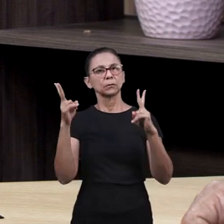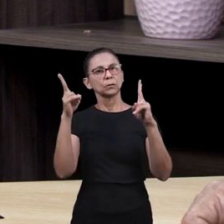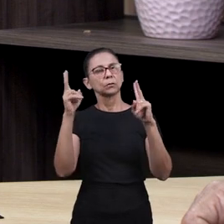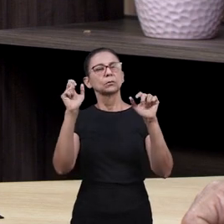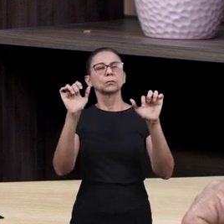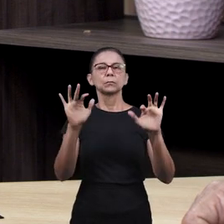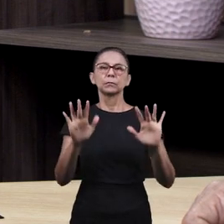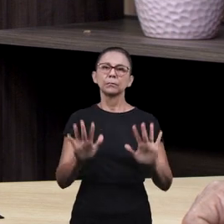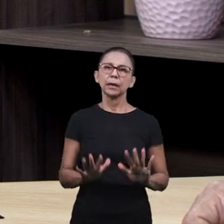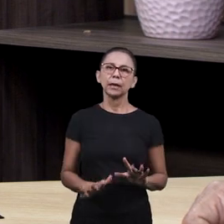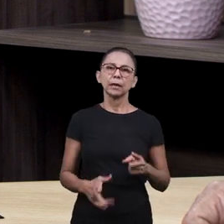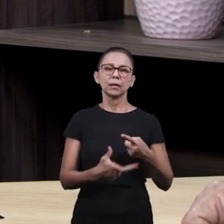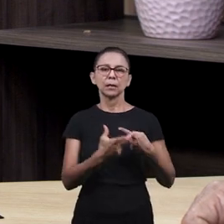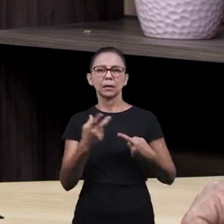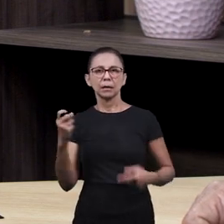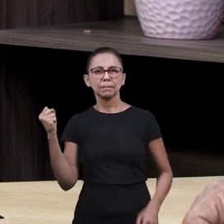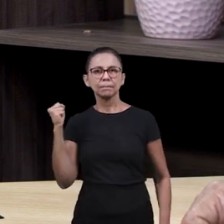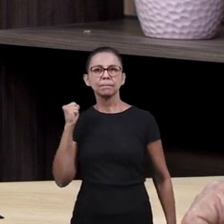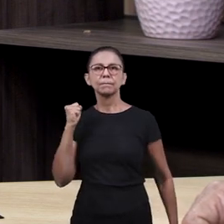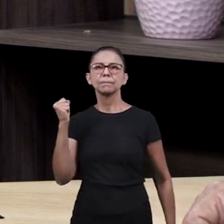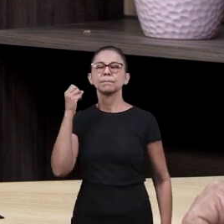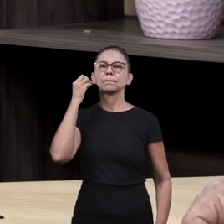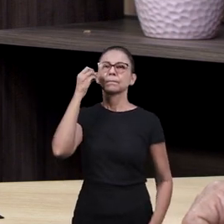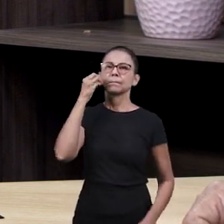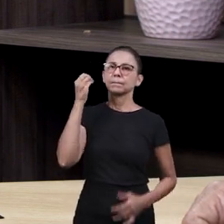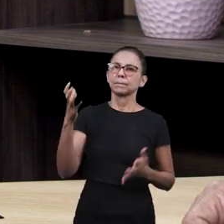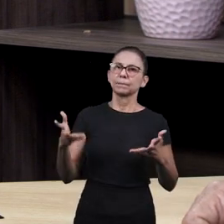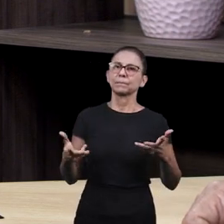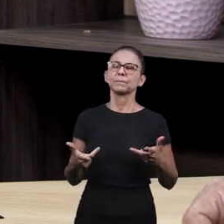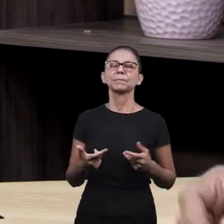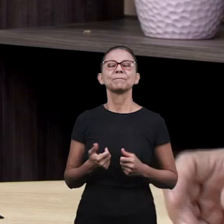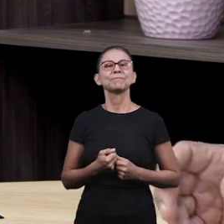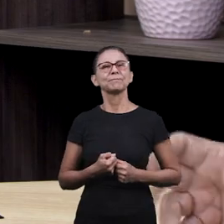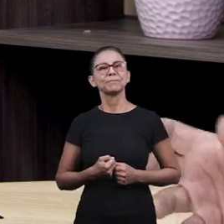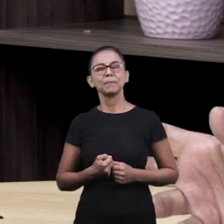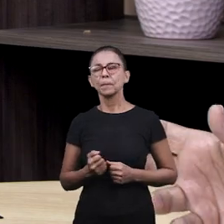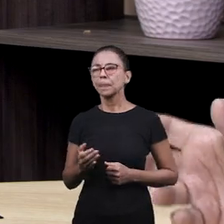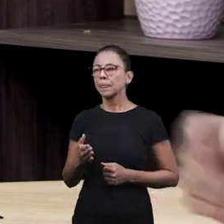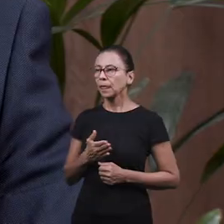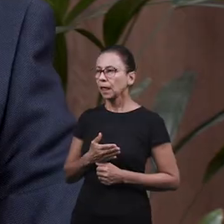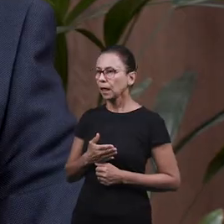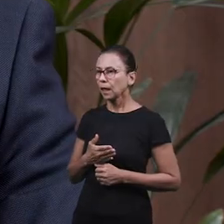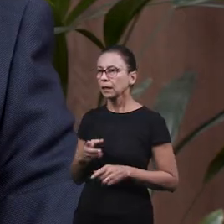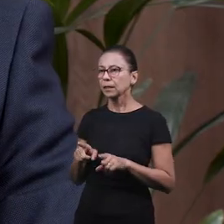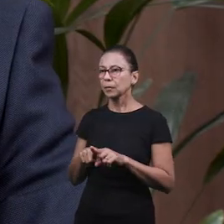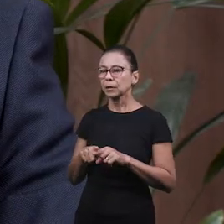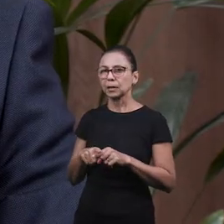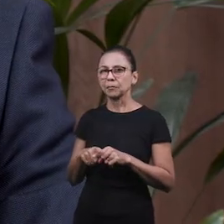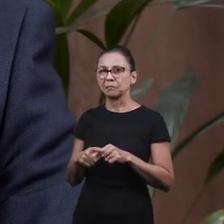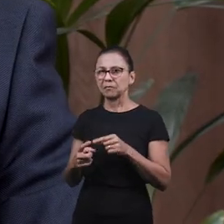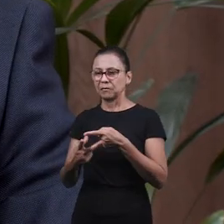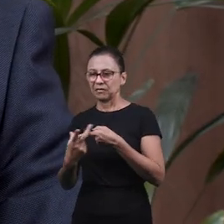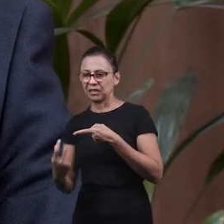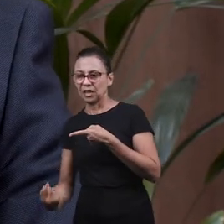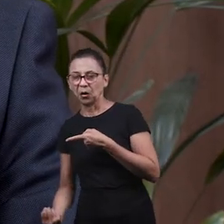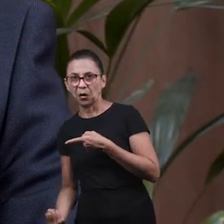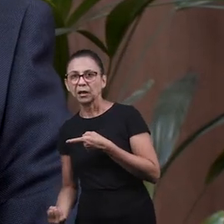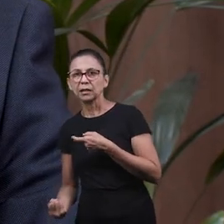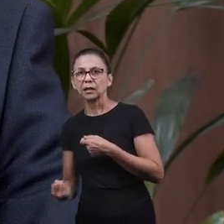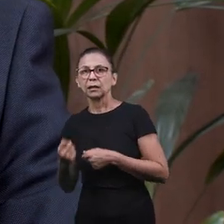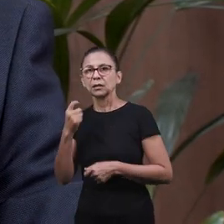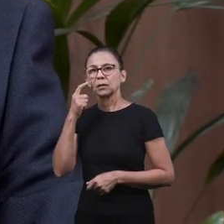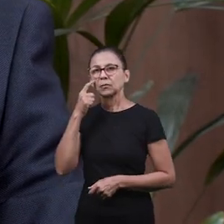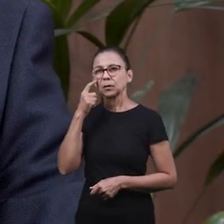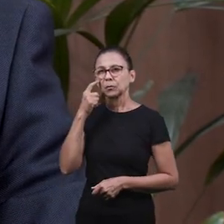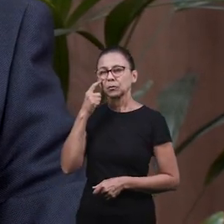em vitórias, né, em conquistas, em experiências maravilhosas com Deus. Em derrota, quando o homem